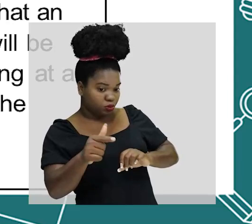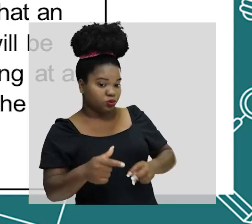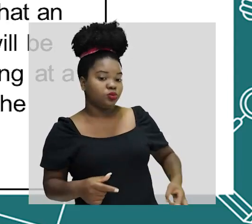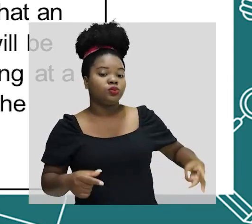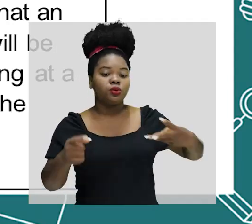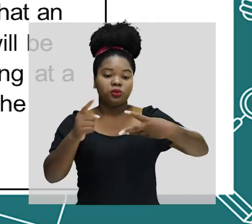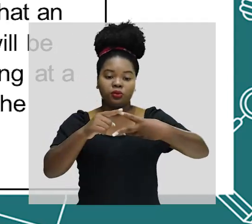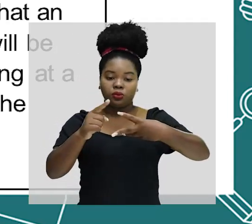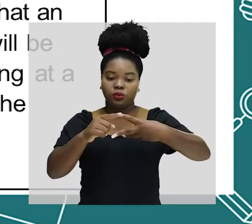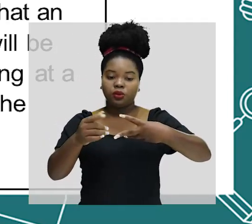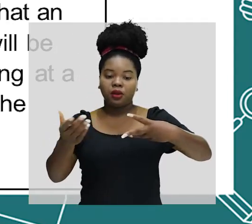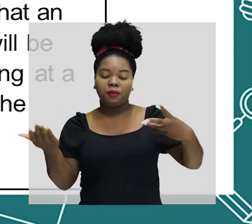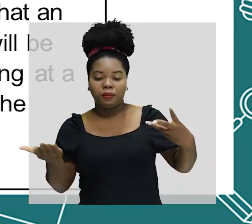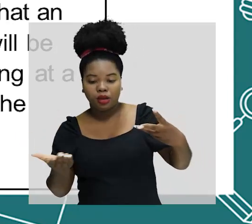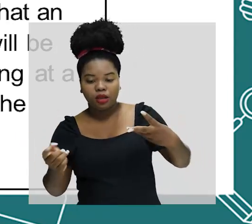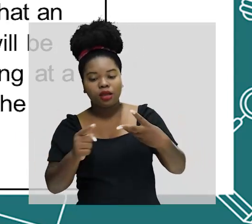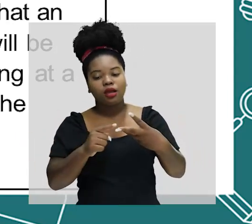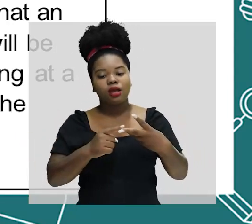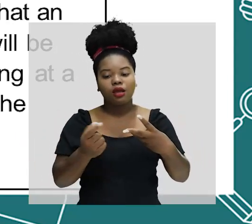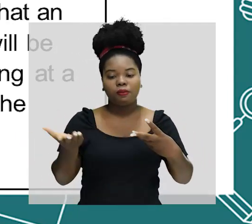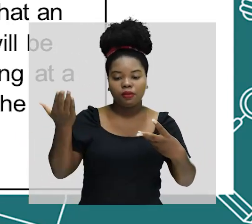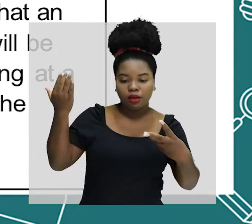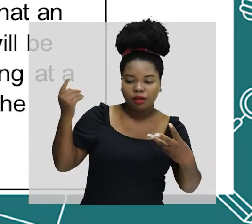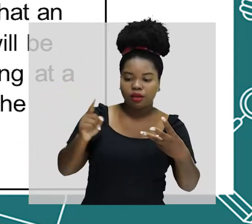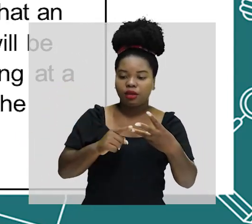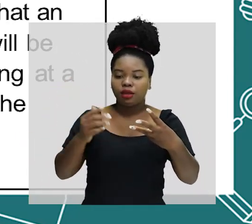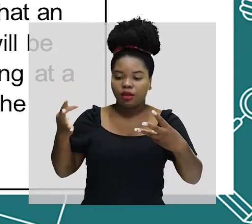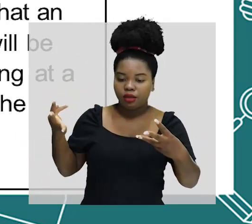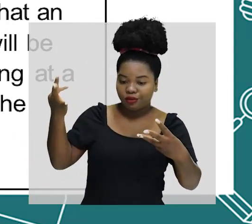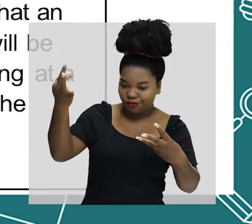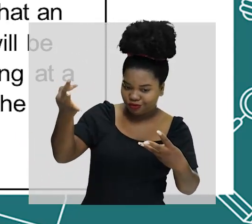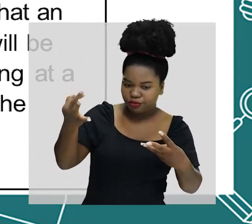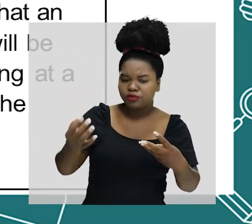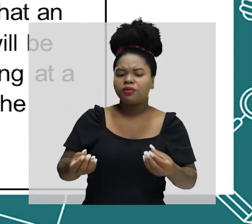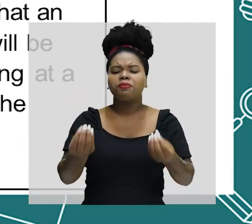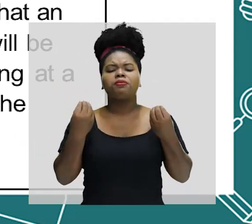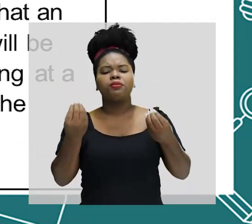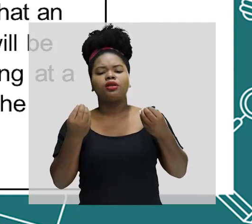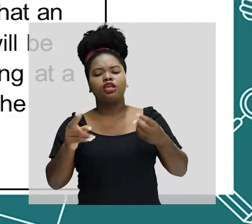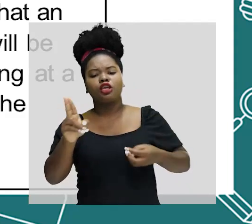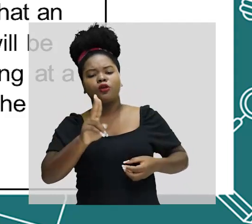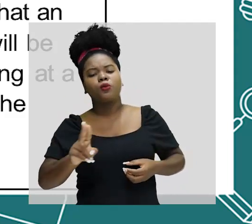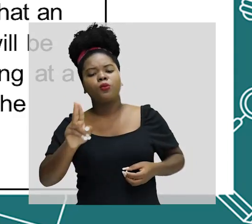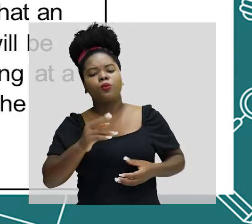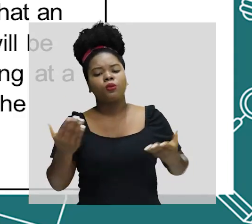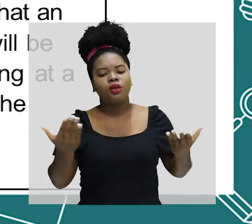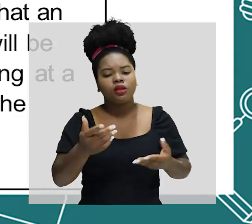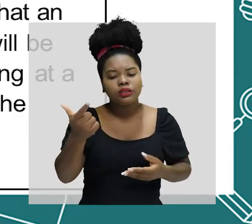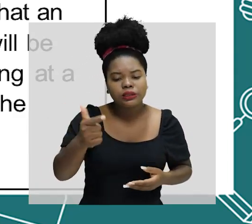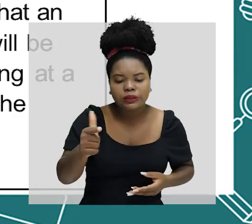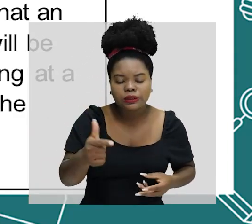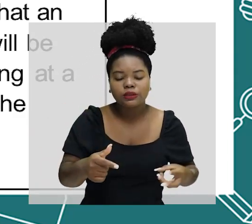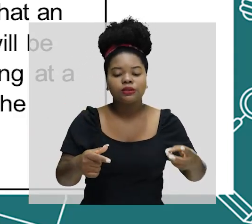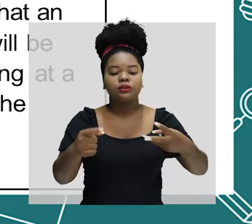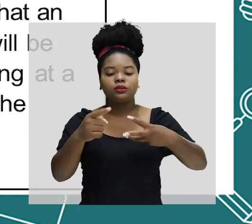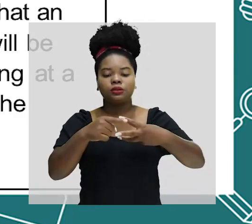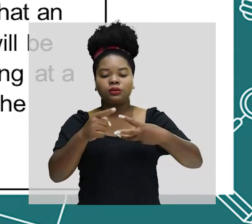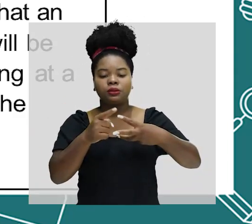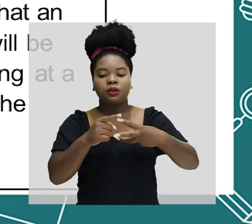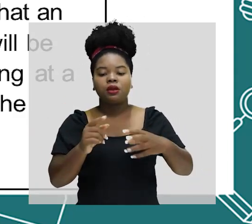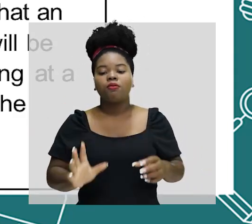No presente, no passado e no futuro. Para que eu uso o presente contínuo? Para mostrar uma ação que